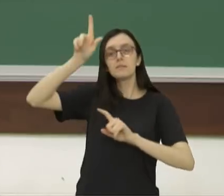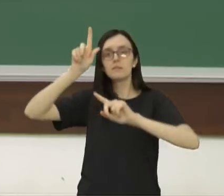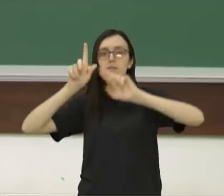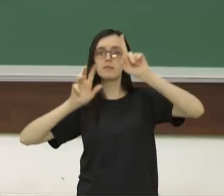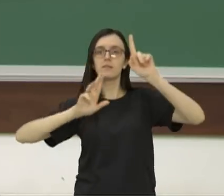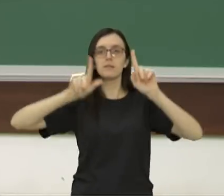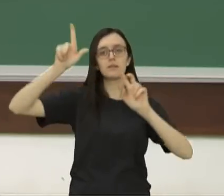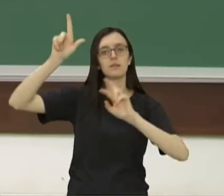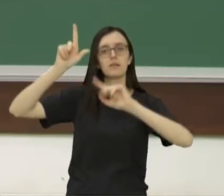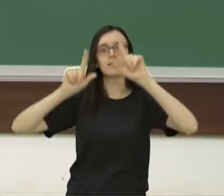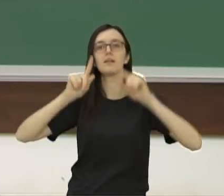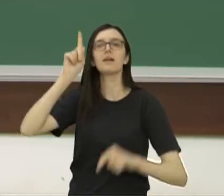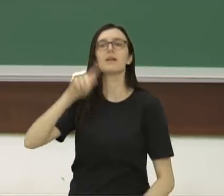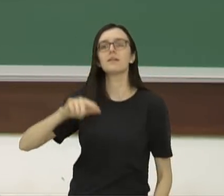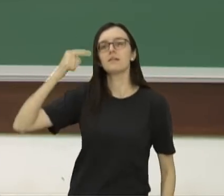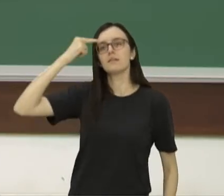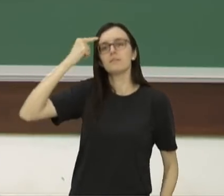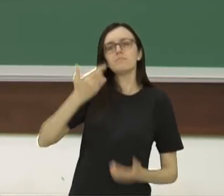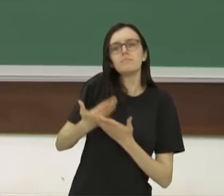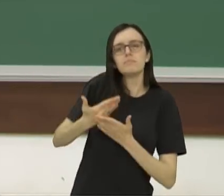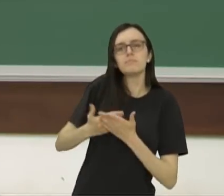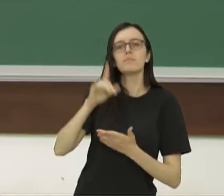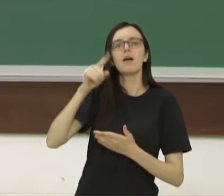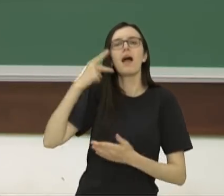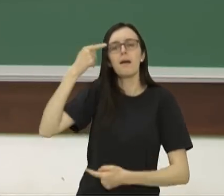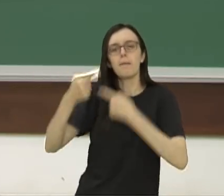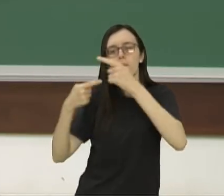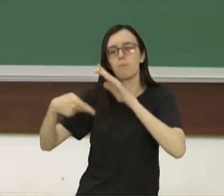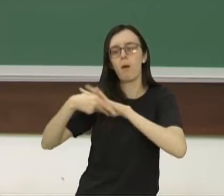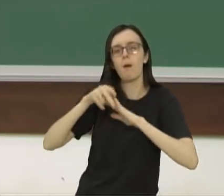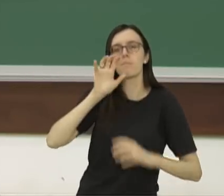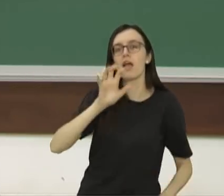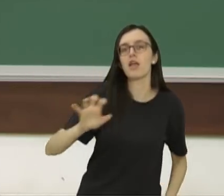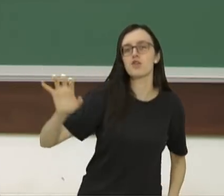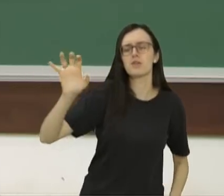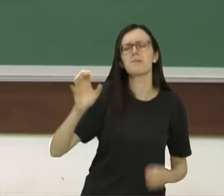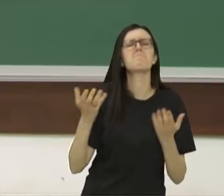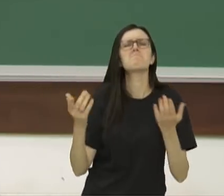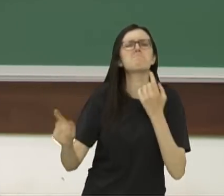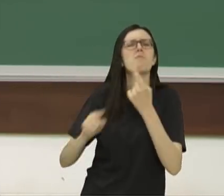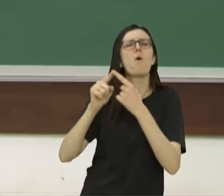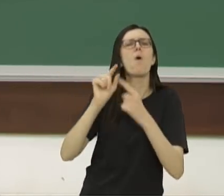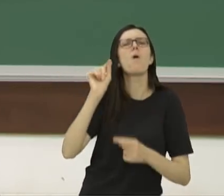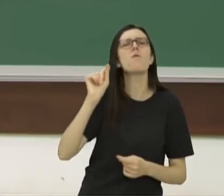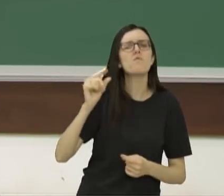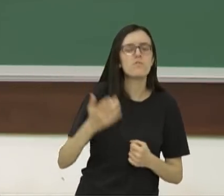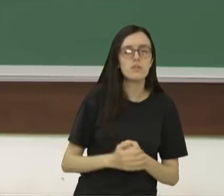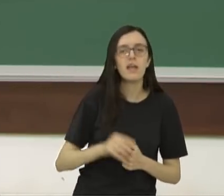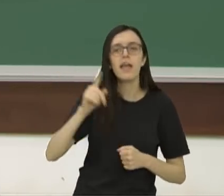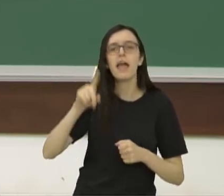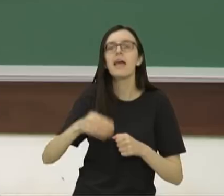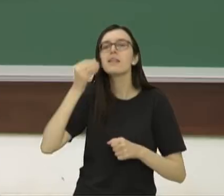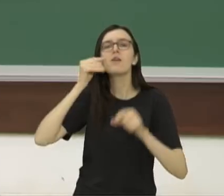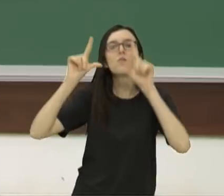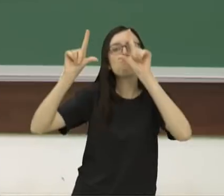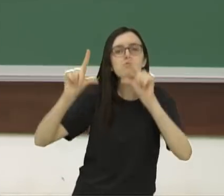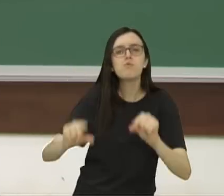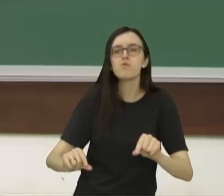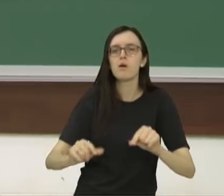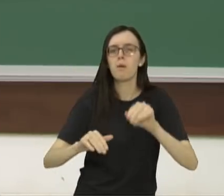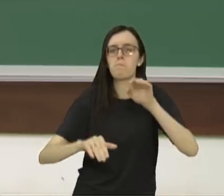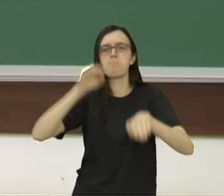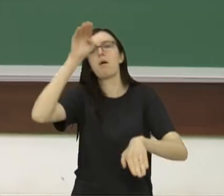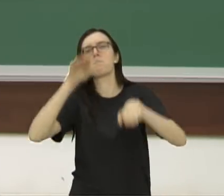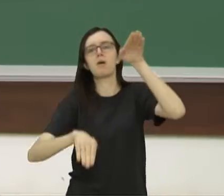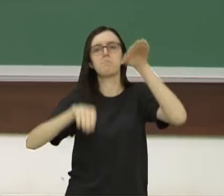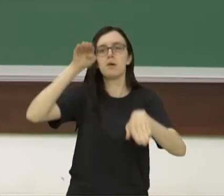diversidade, ela é pensada para as políticas regionais. Então, para quê? Para diminuir as desigualdades que nós temos dentro